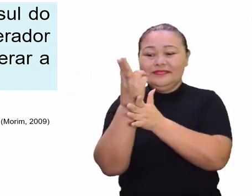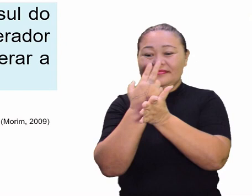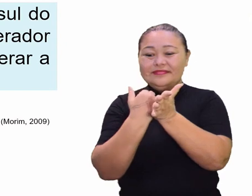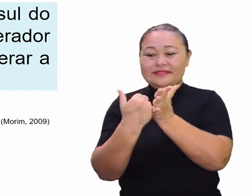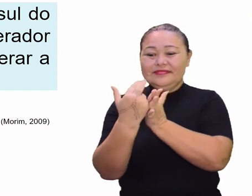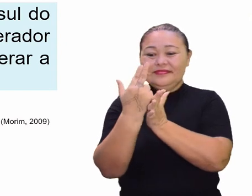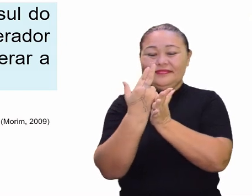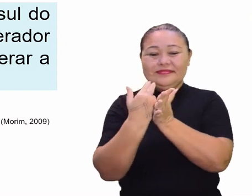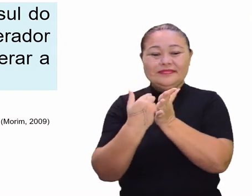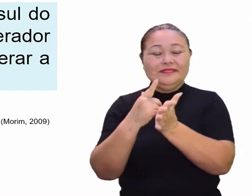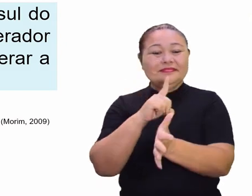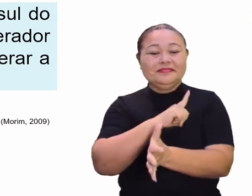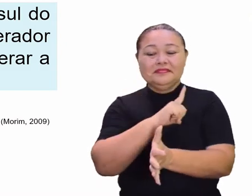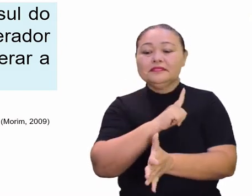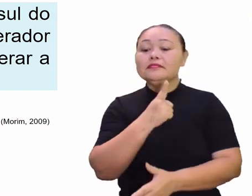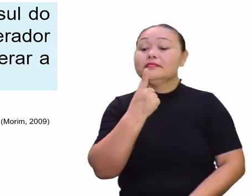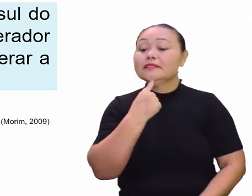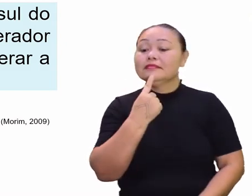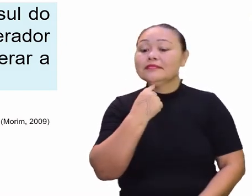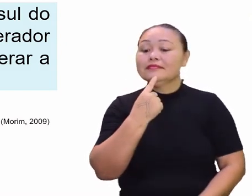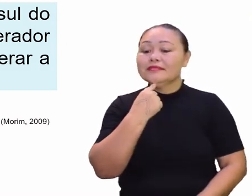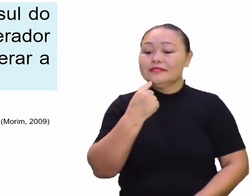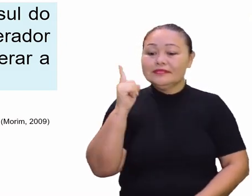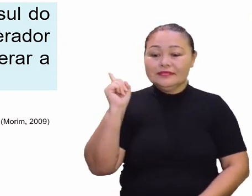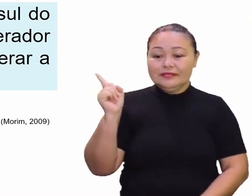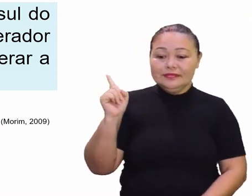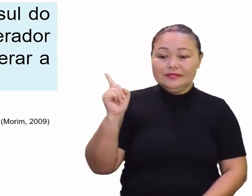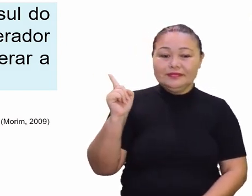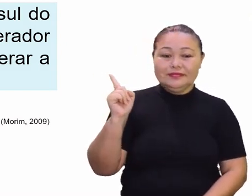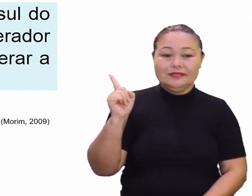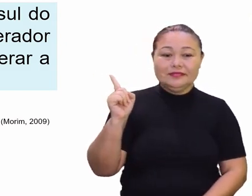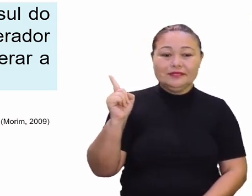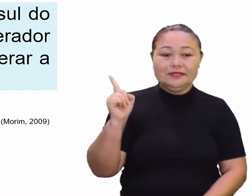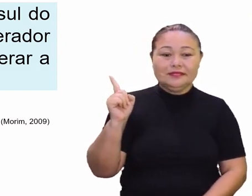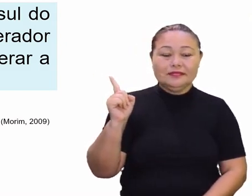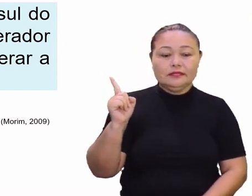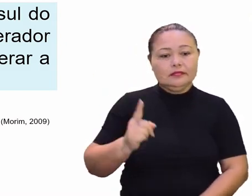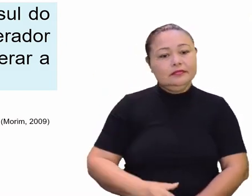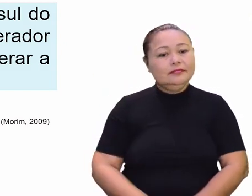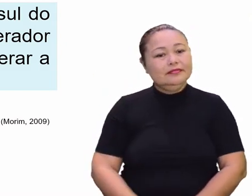desenho. Ele tem que ser vermelhinho. Olha aqui o desenho, ó.